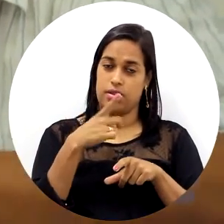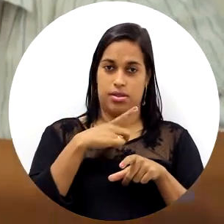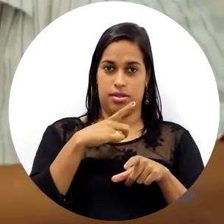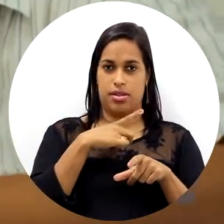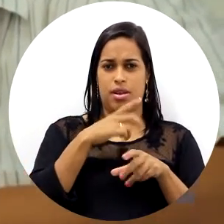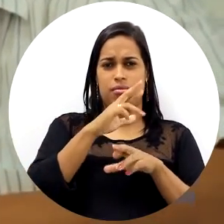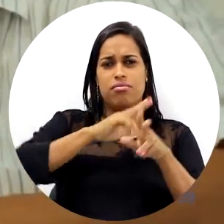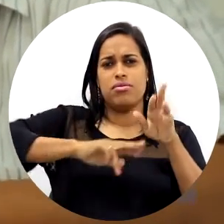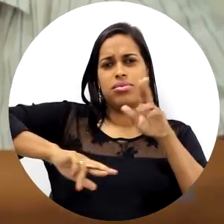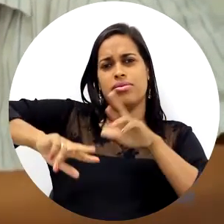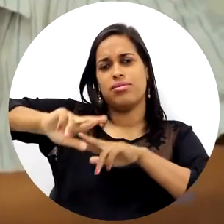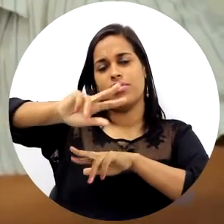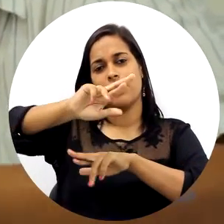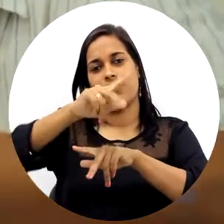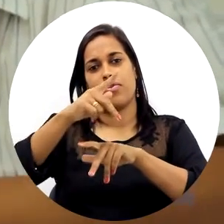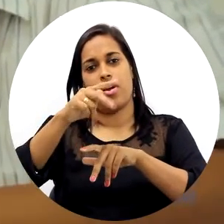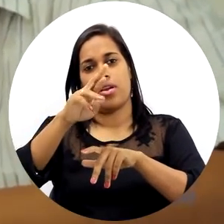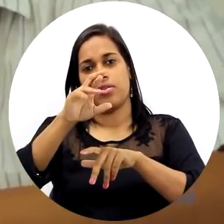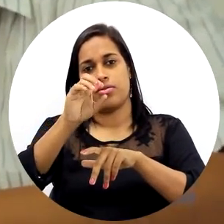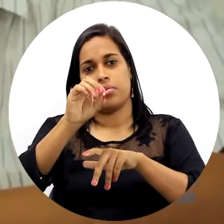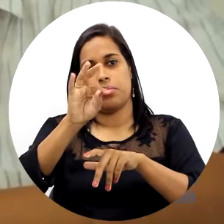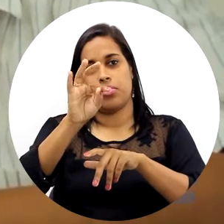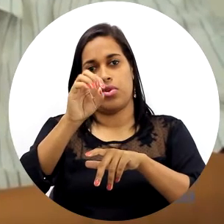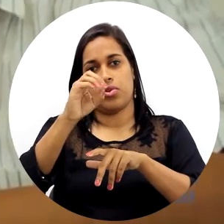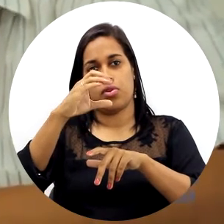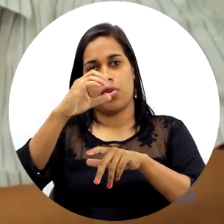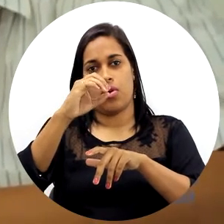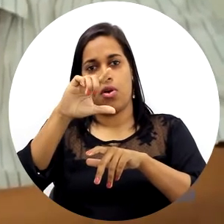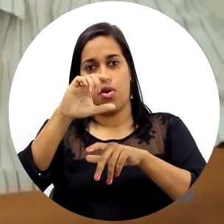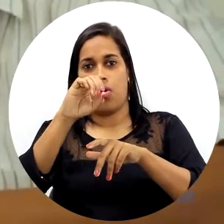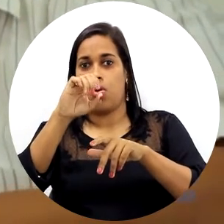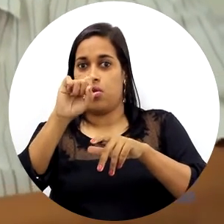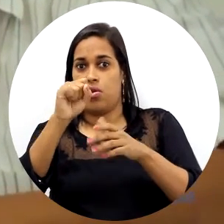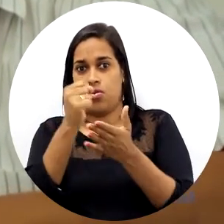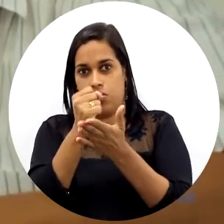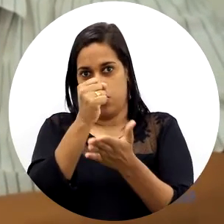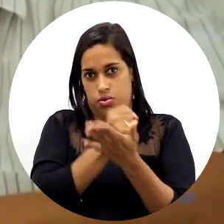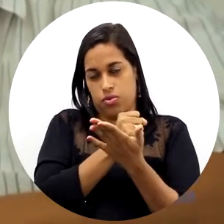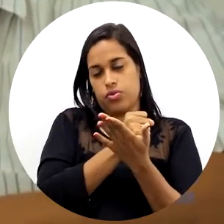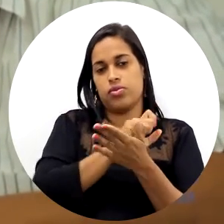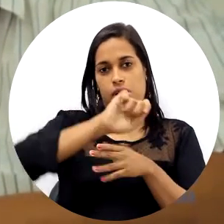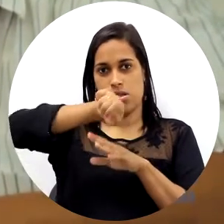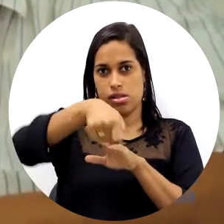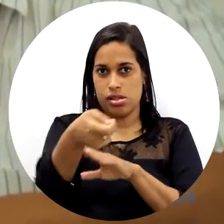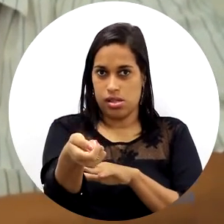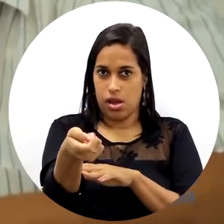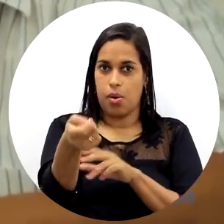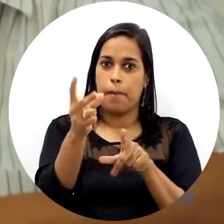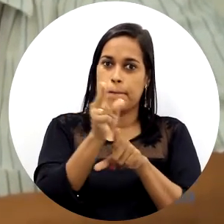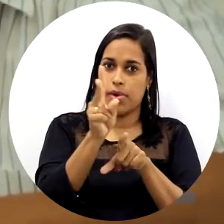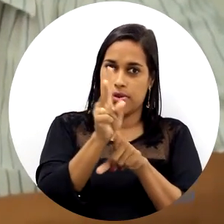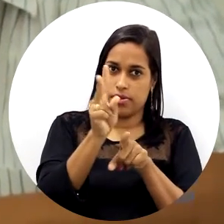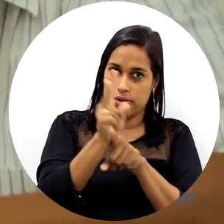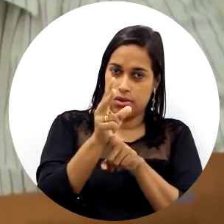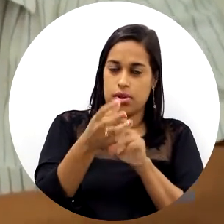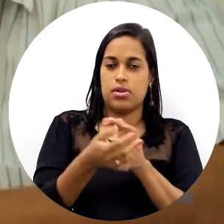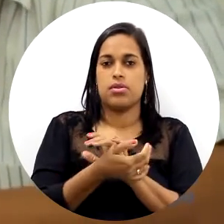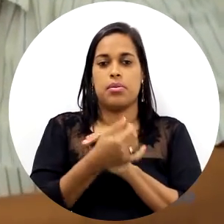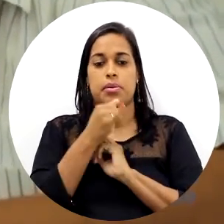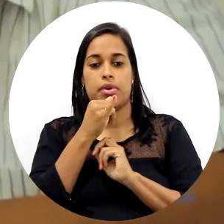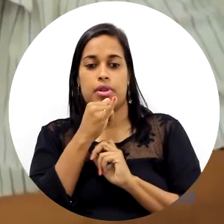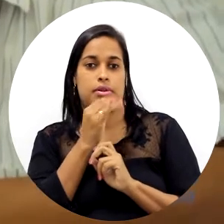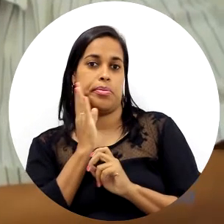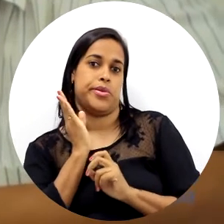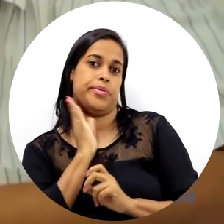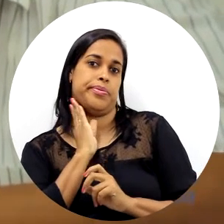Aí tem uma suíte de protocolos, diversos protocolos, e é objeto desta aula nossa. Exemplo, quando eu falei em